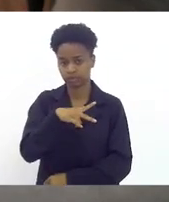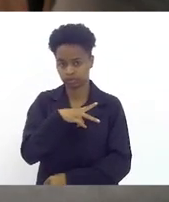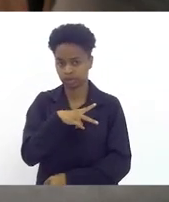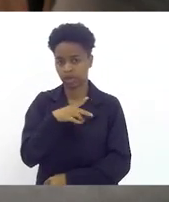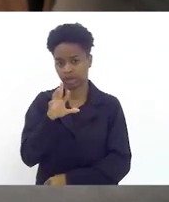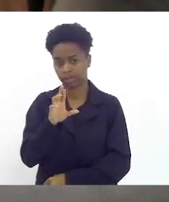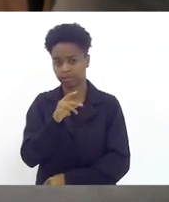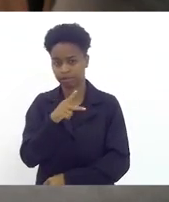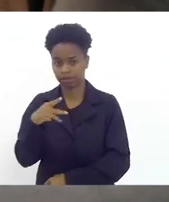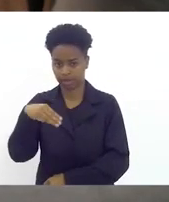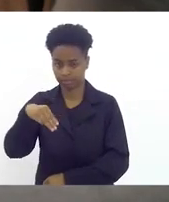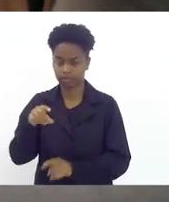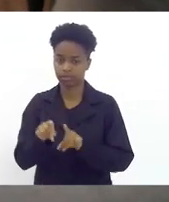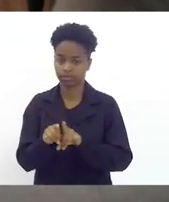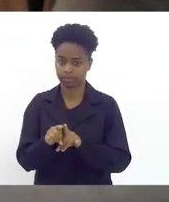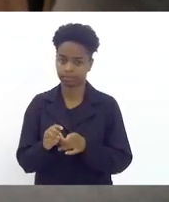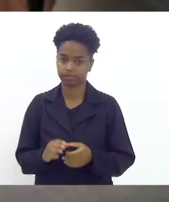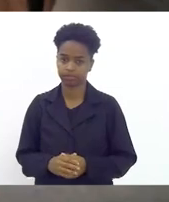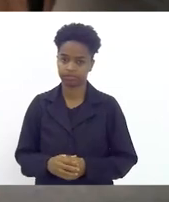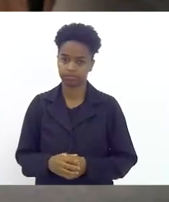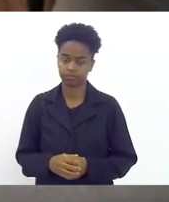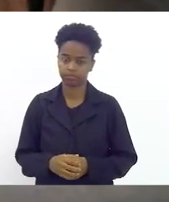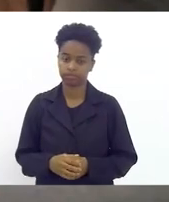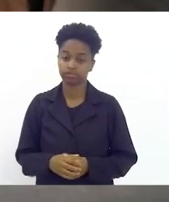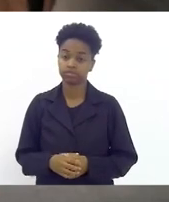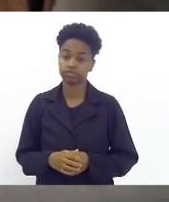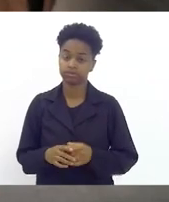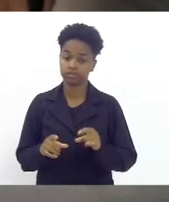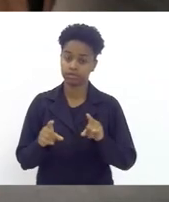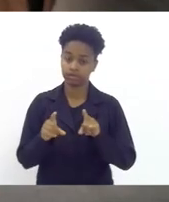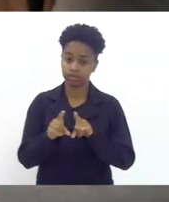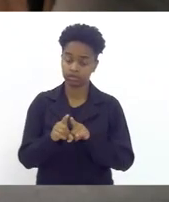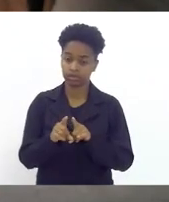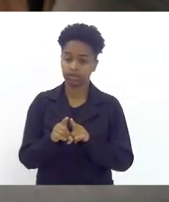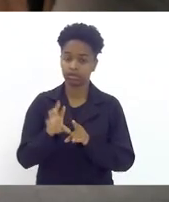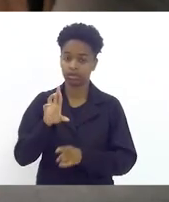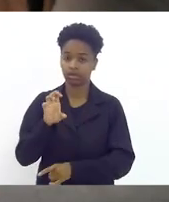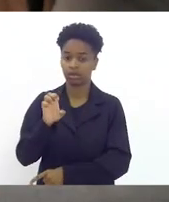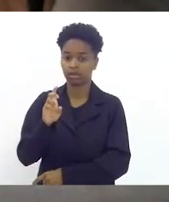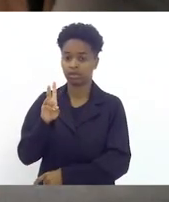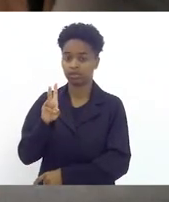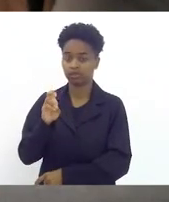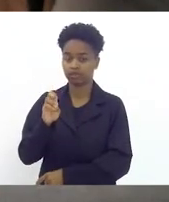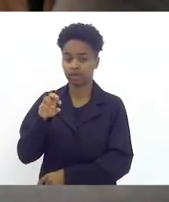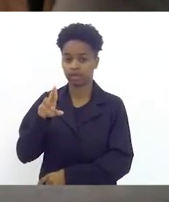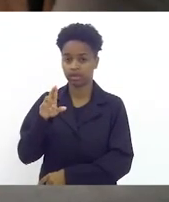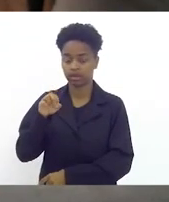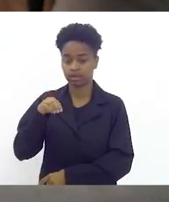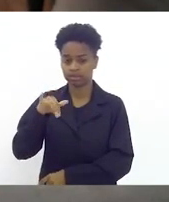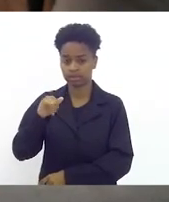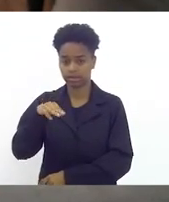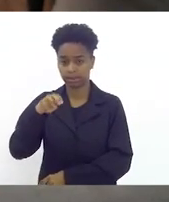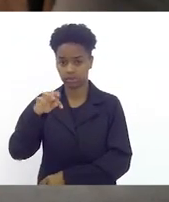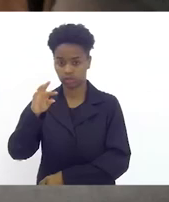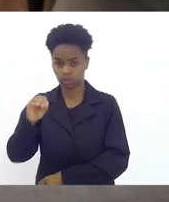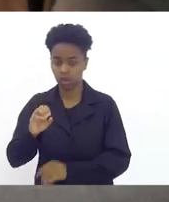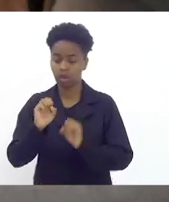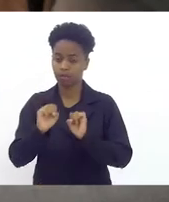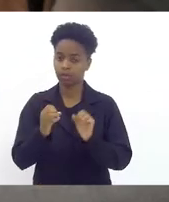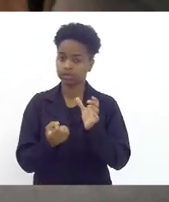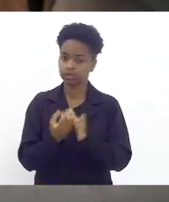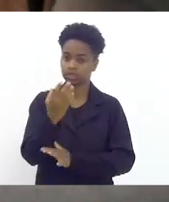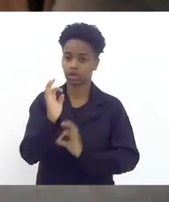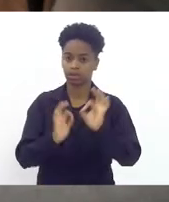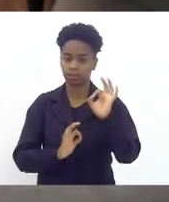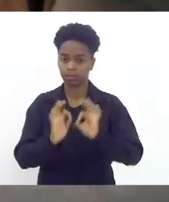rpms eu já referenciamento é uma via que pode incentivar a elaboração dos planos de manejo